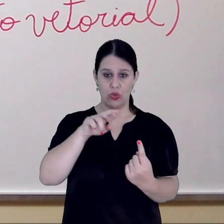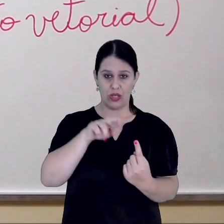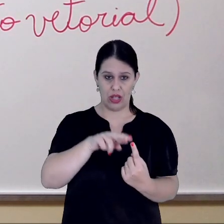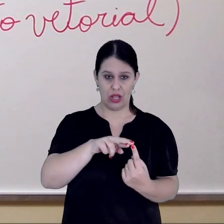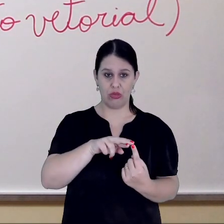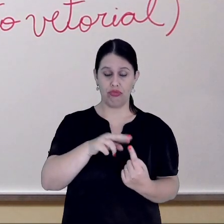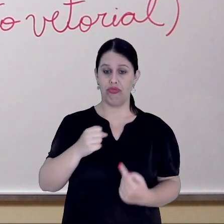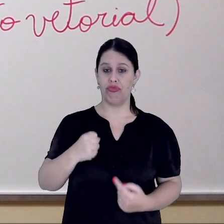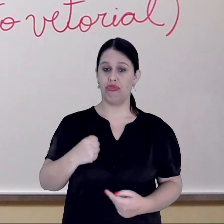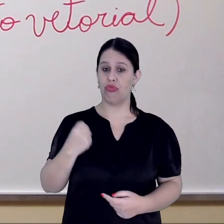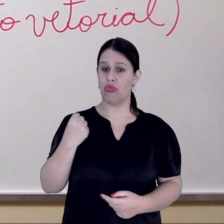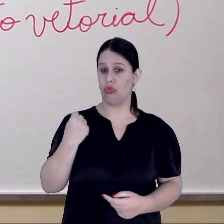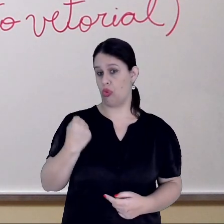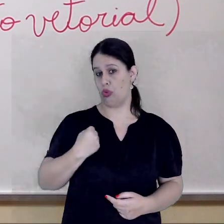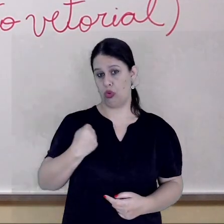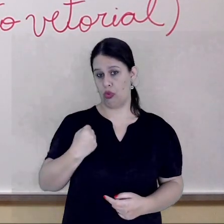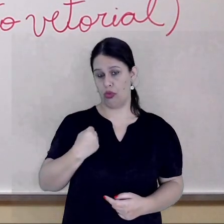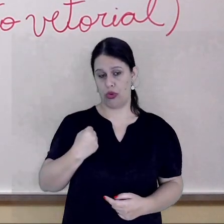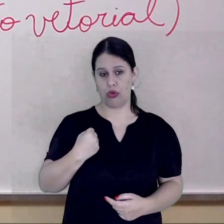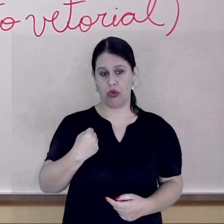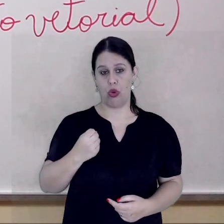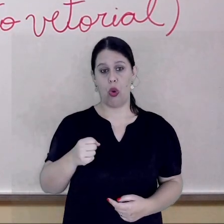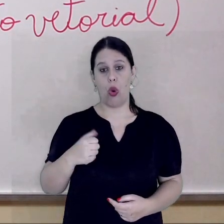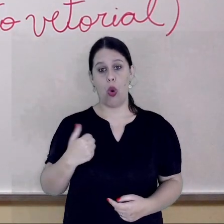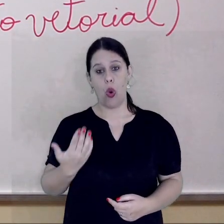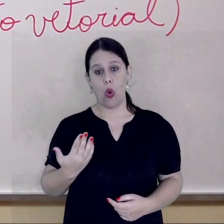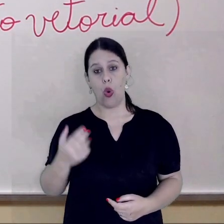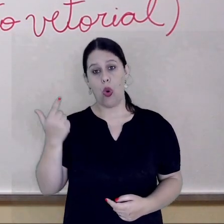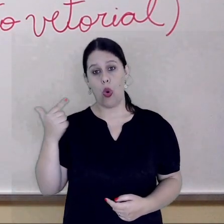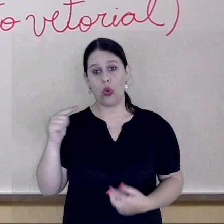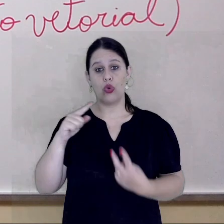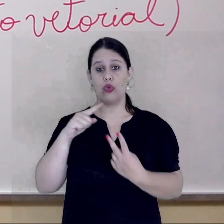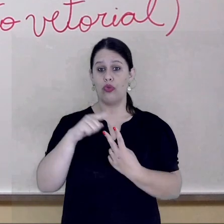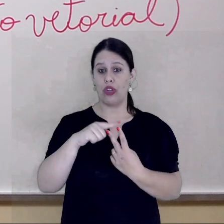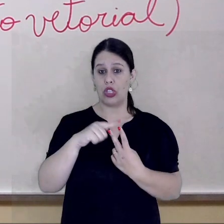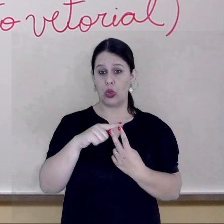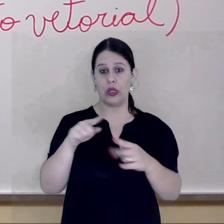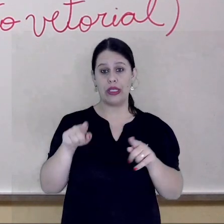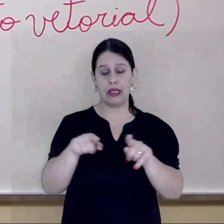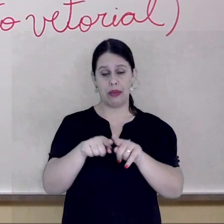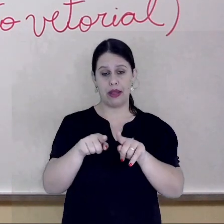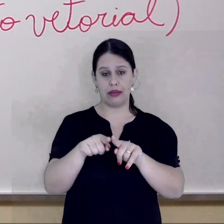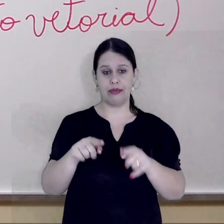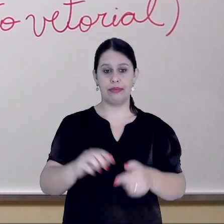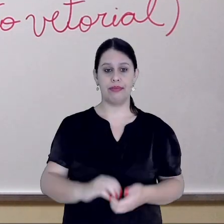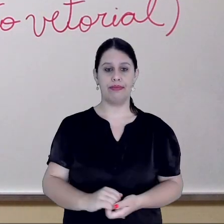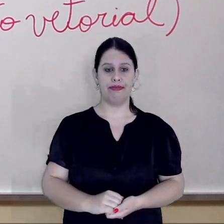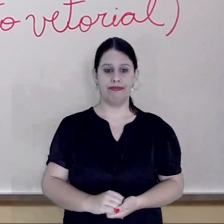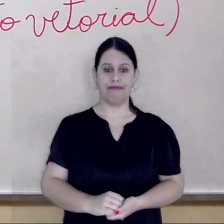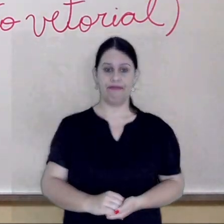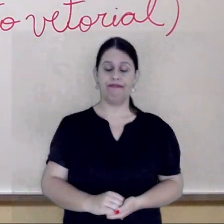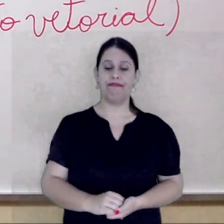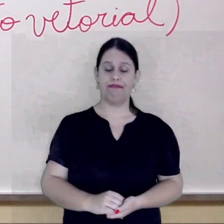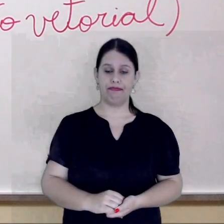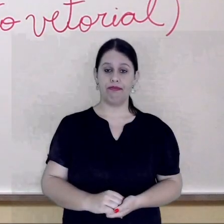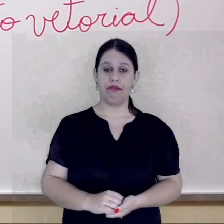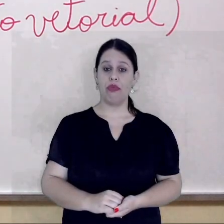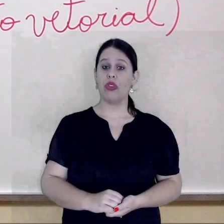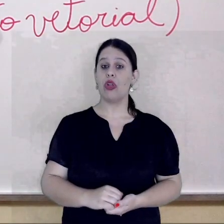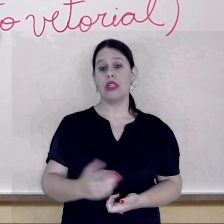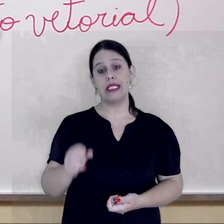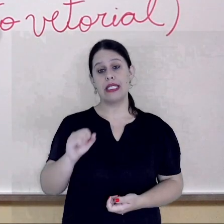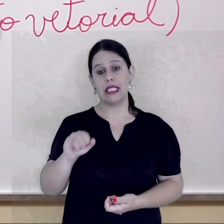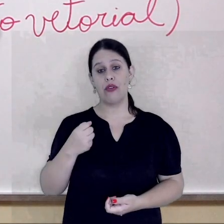um número ou um vetor. O caso que nós temos um número, nós chamamos